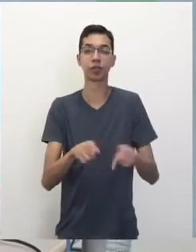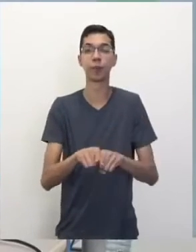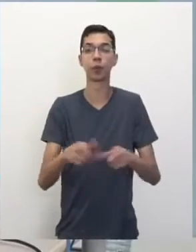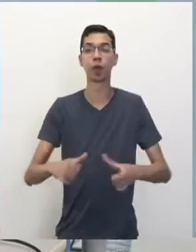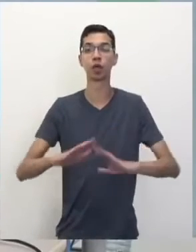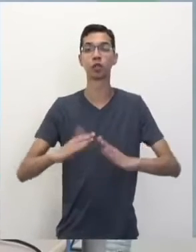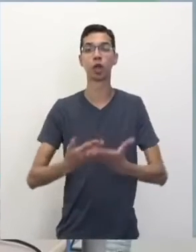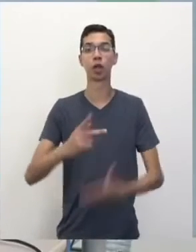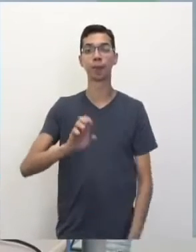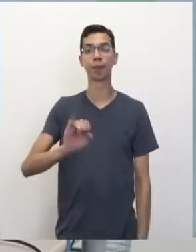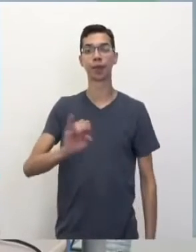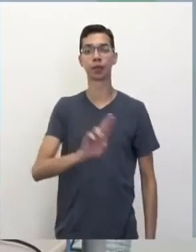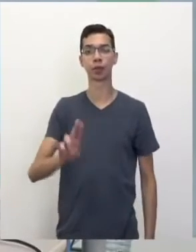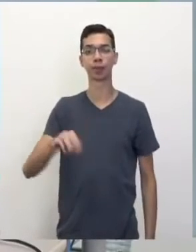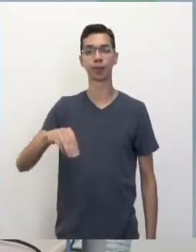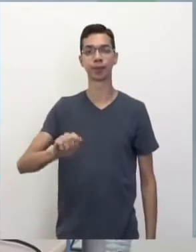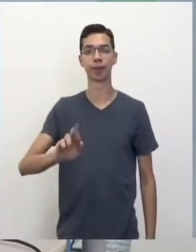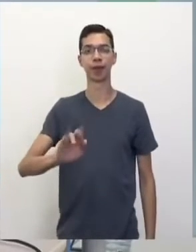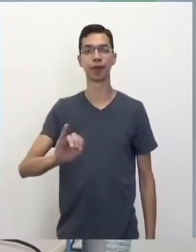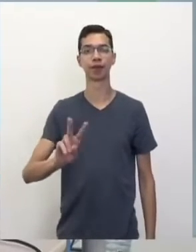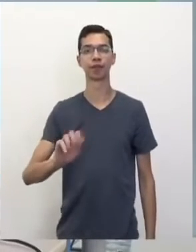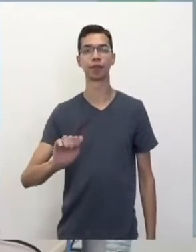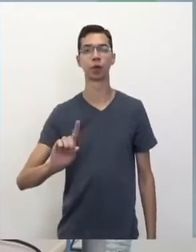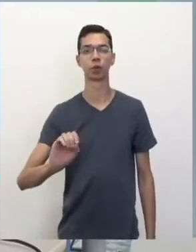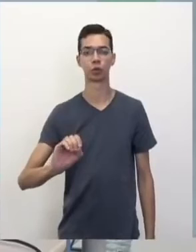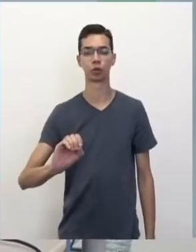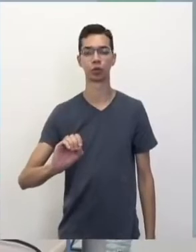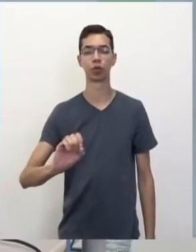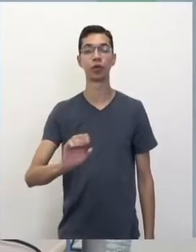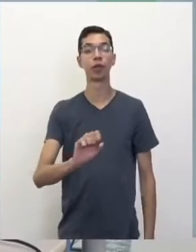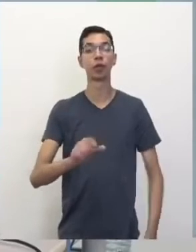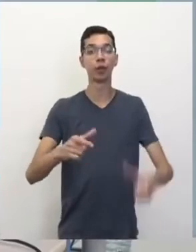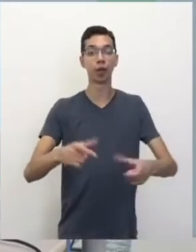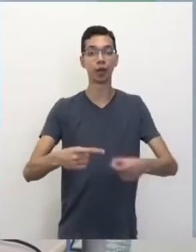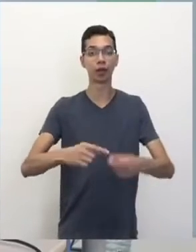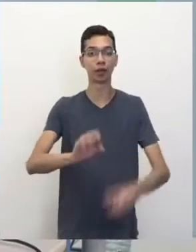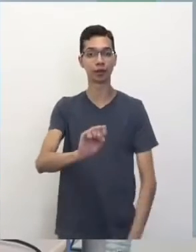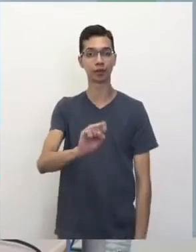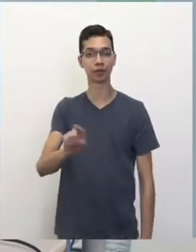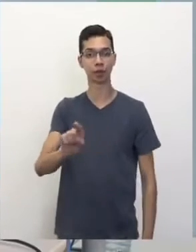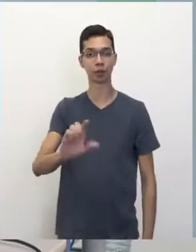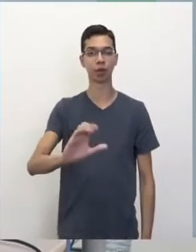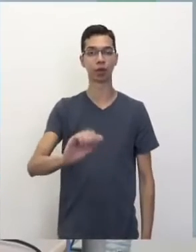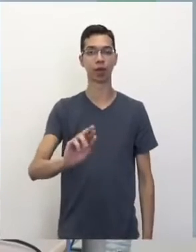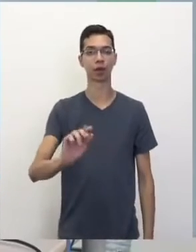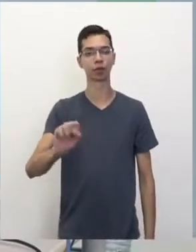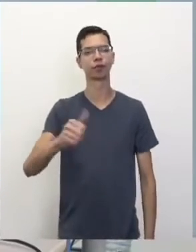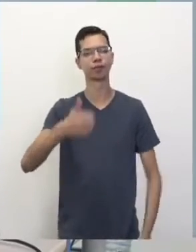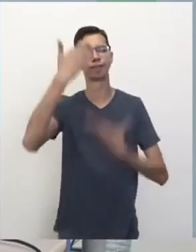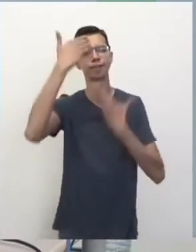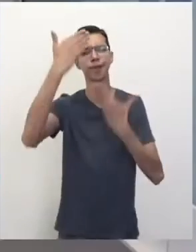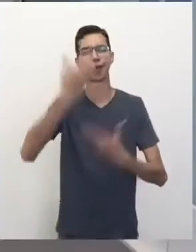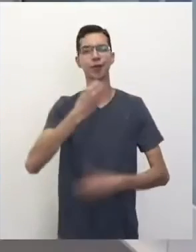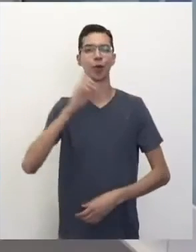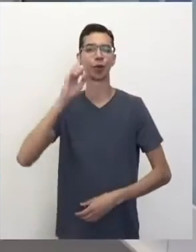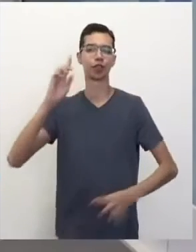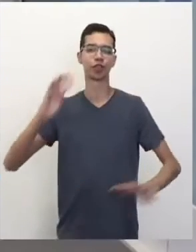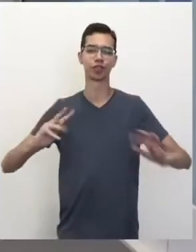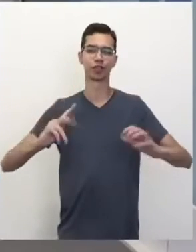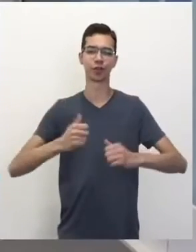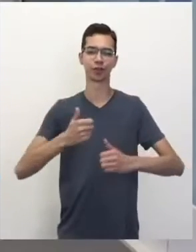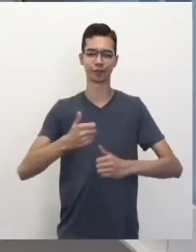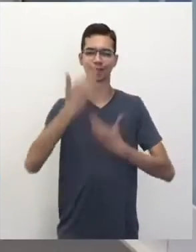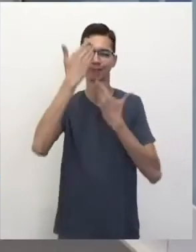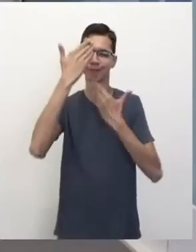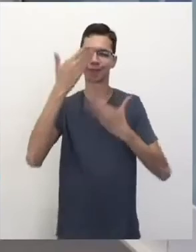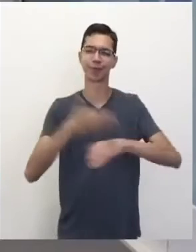Professor Marivaldo Carlos Degan, de São Carlos. Um bom dia a todos vocês aí, muito obrigado pela participação. Boa, isso mesmo. Bem